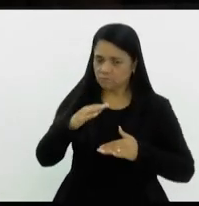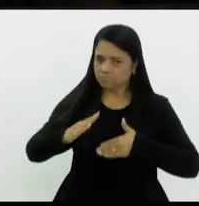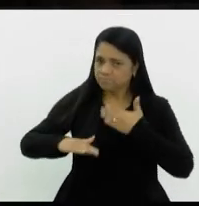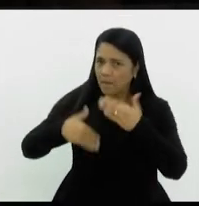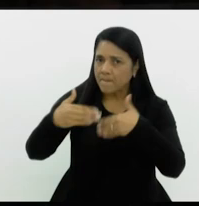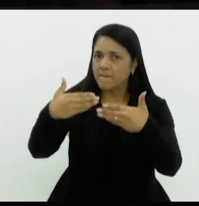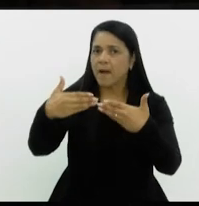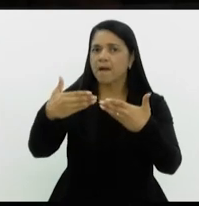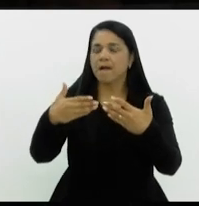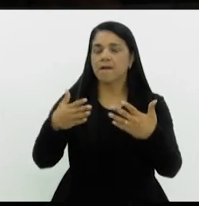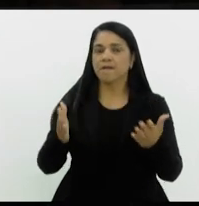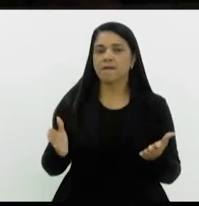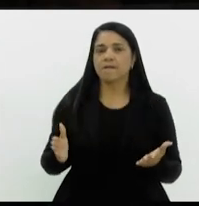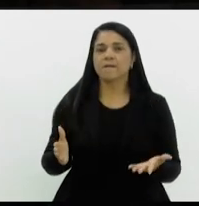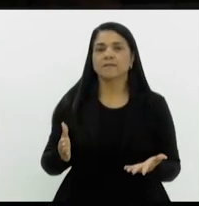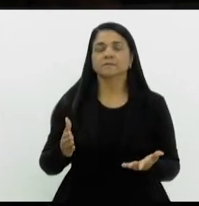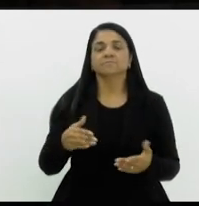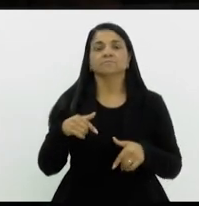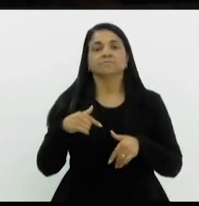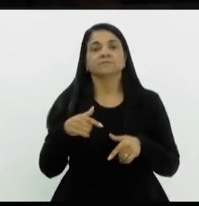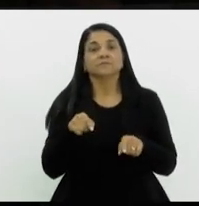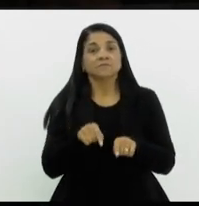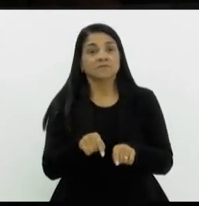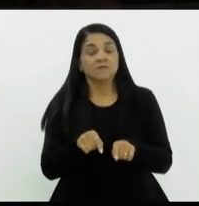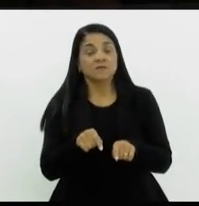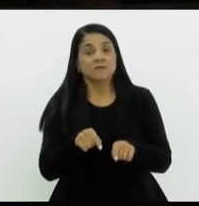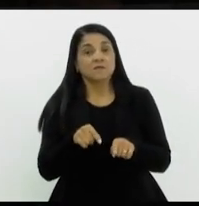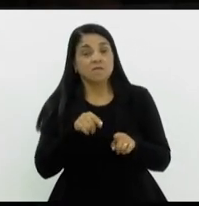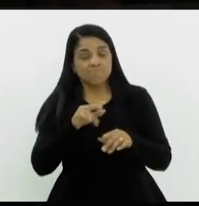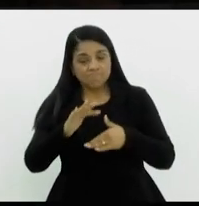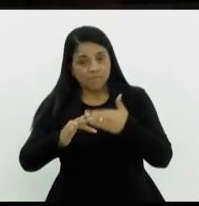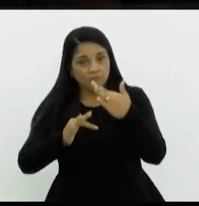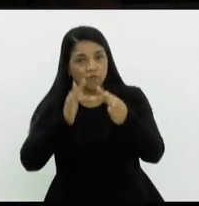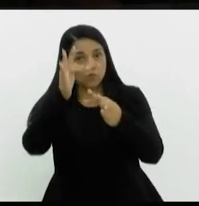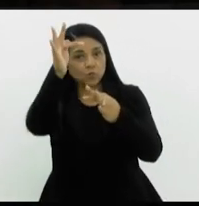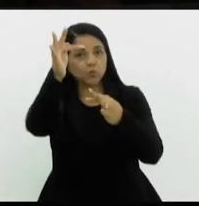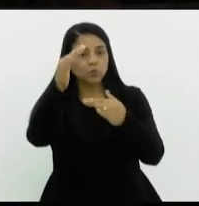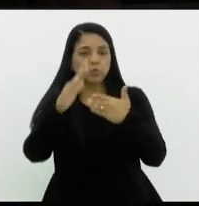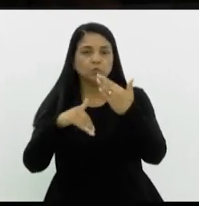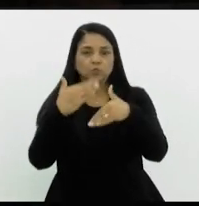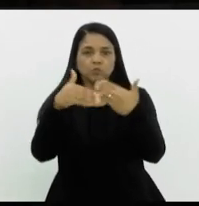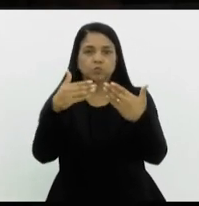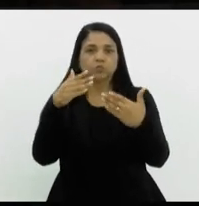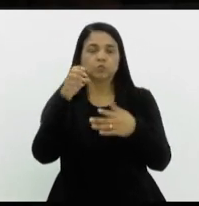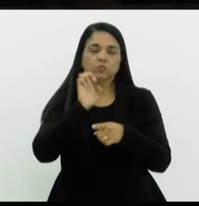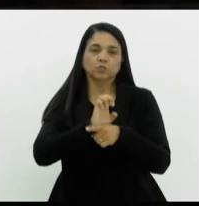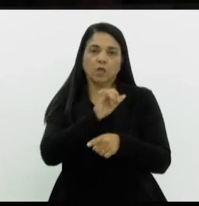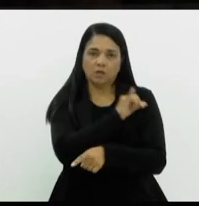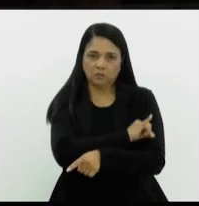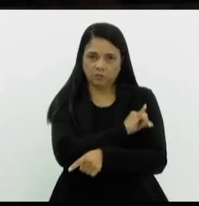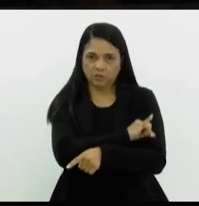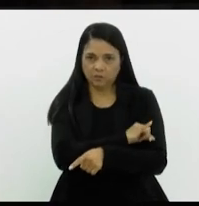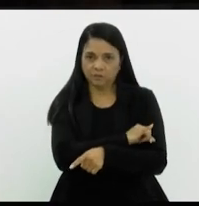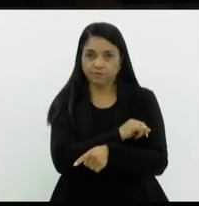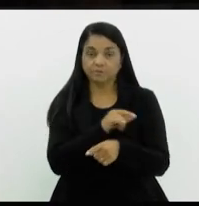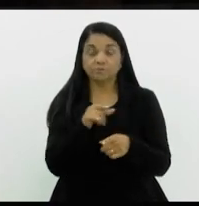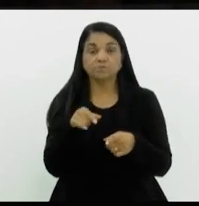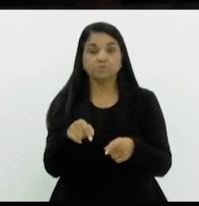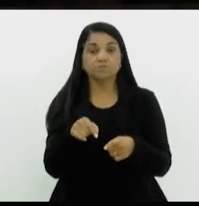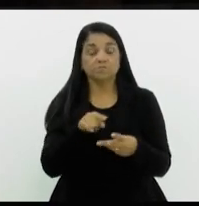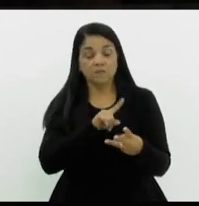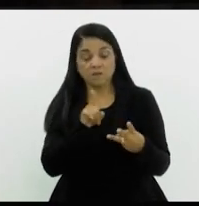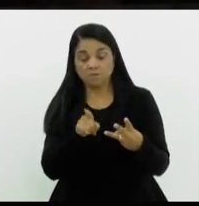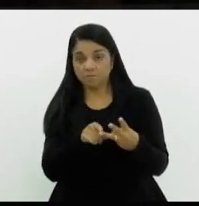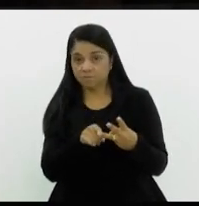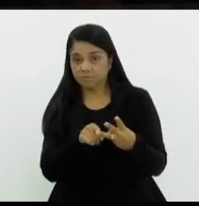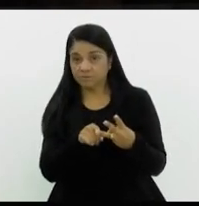impulsionará o crescimento e a prosperidade de nosso Estado. Em conclusão, promover a